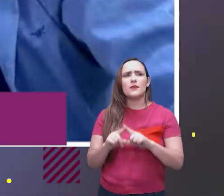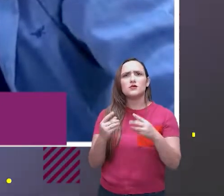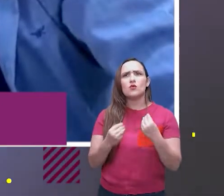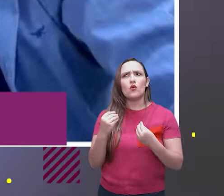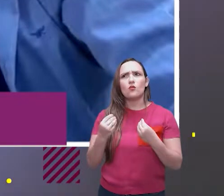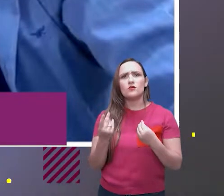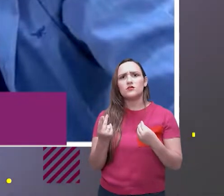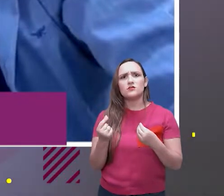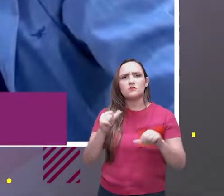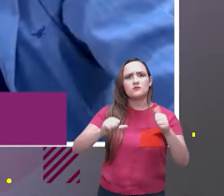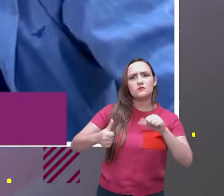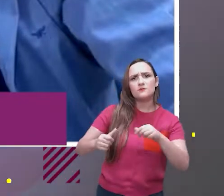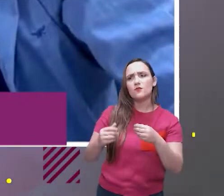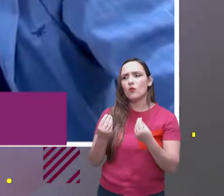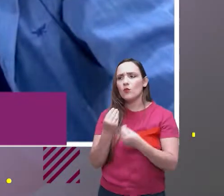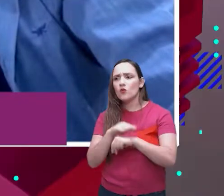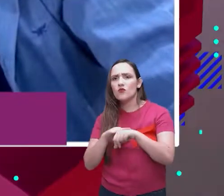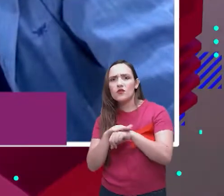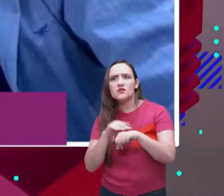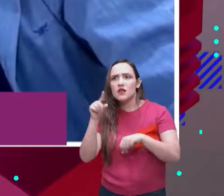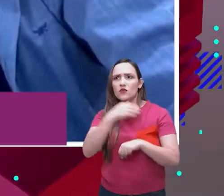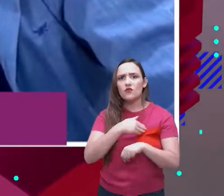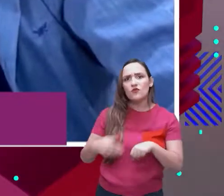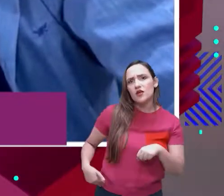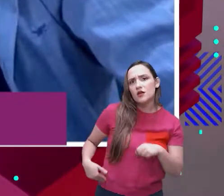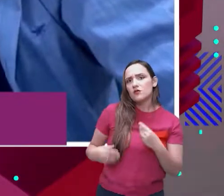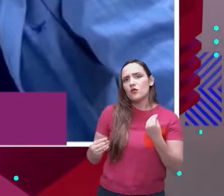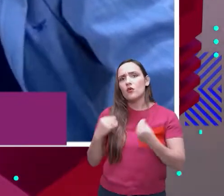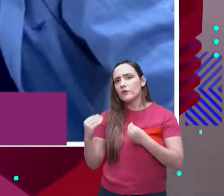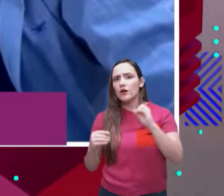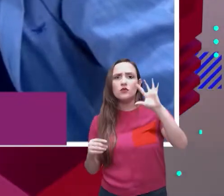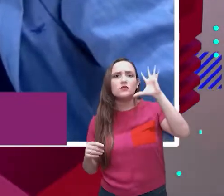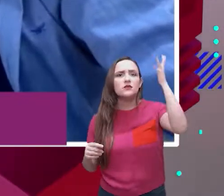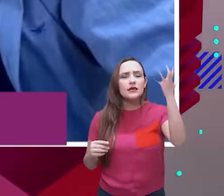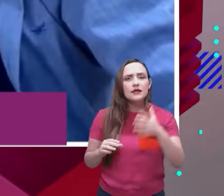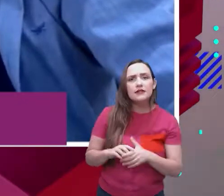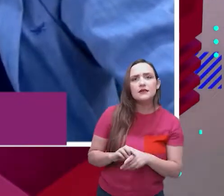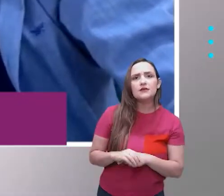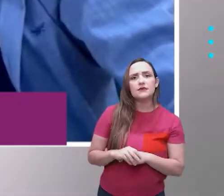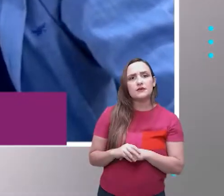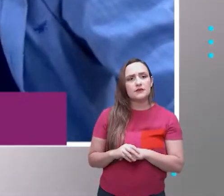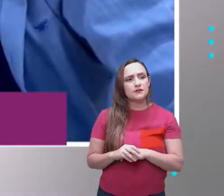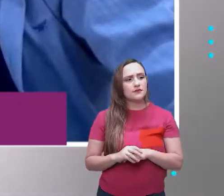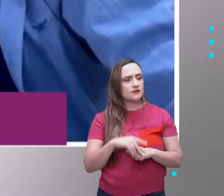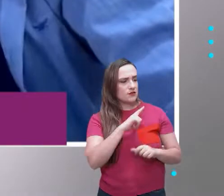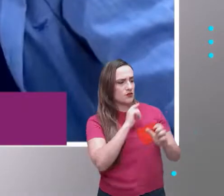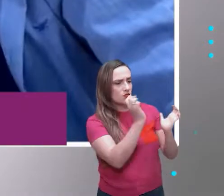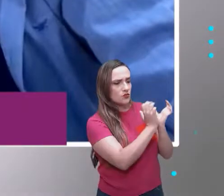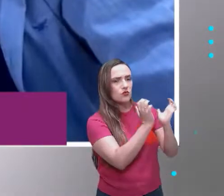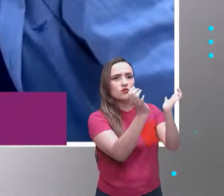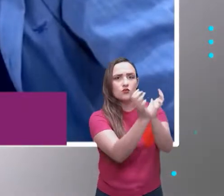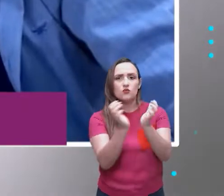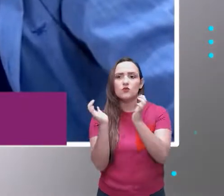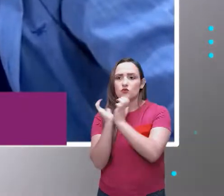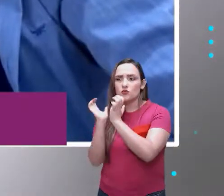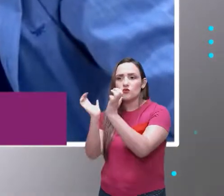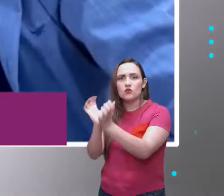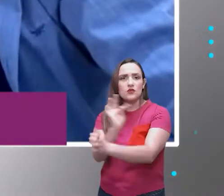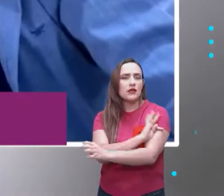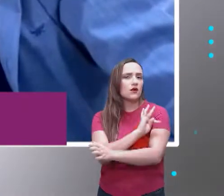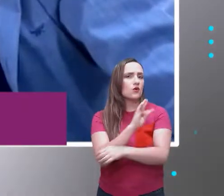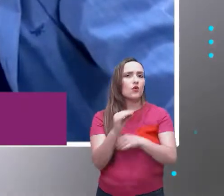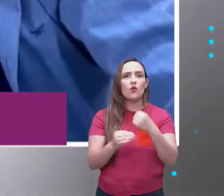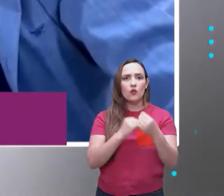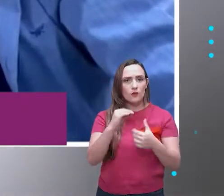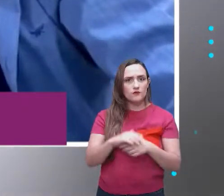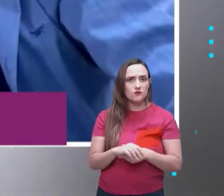Fundesporte, como é que é feita essa questão de articular junto ao governo do estado, junto com as próprias categorias, os atletas, os técnicos,